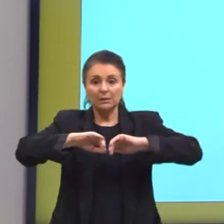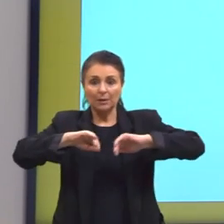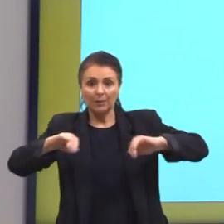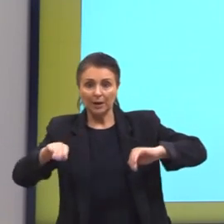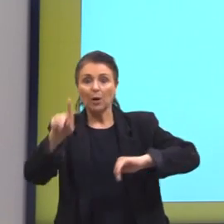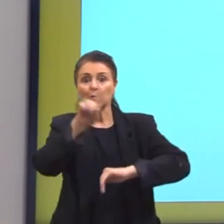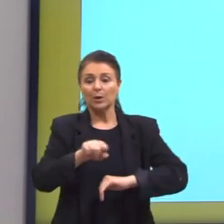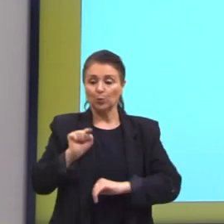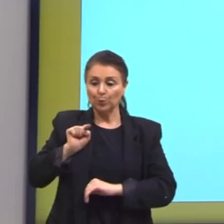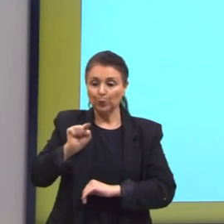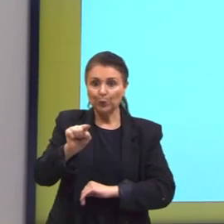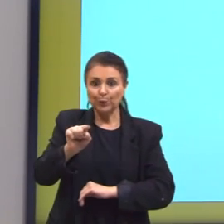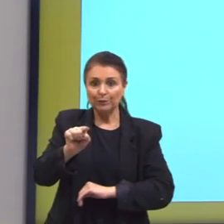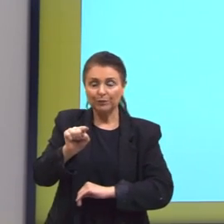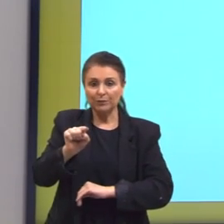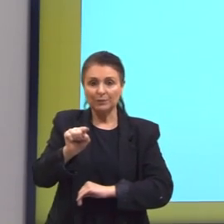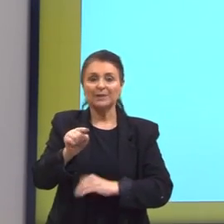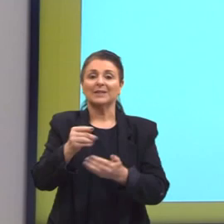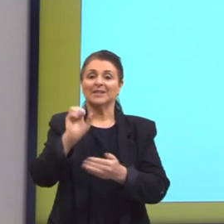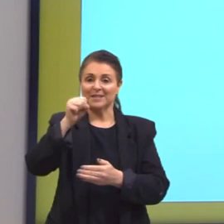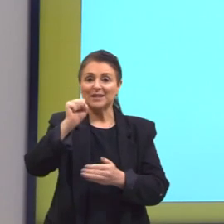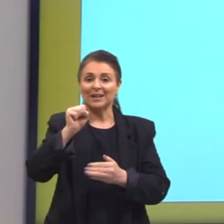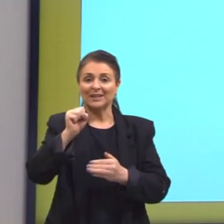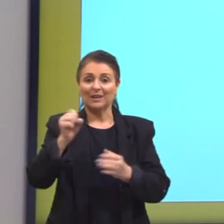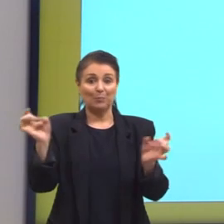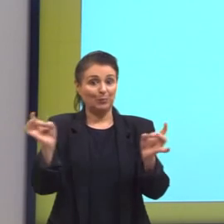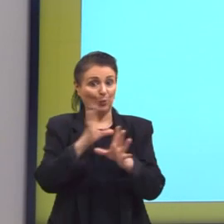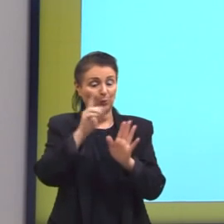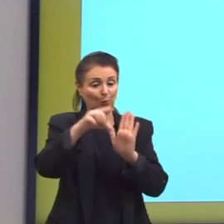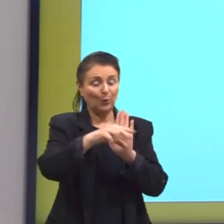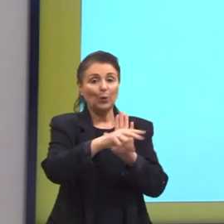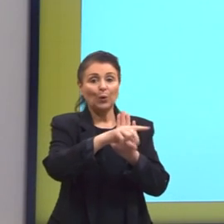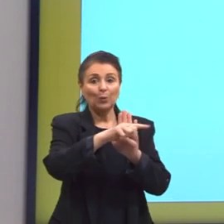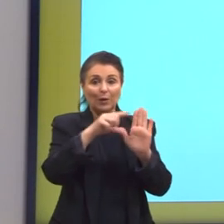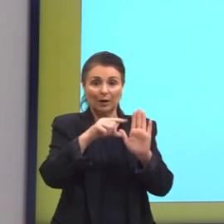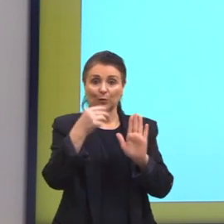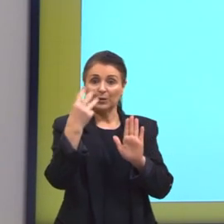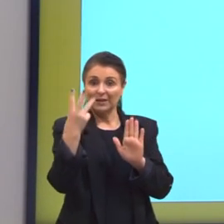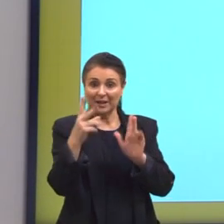separado por pontos para formar um parágrafo de três períodos